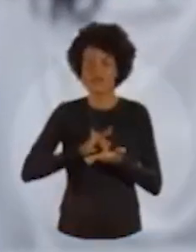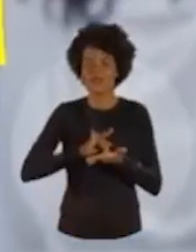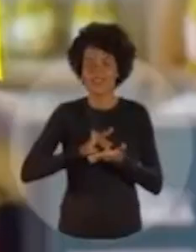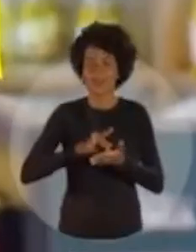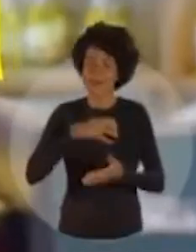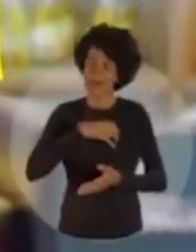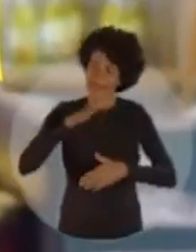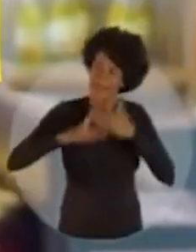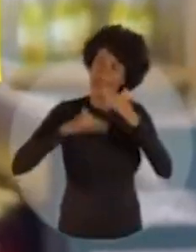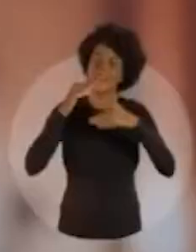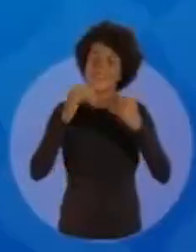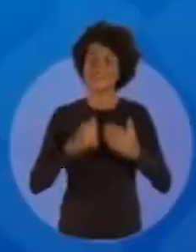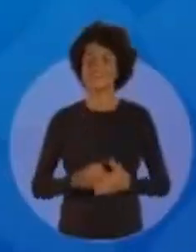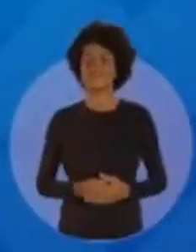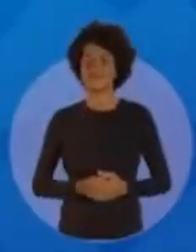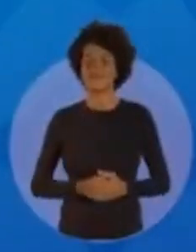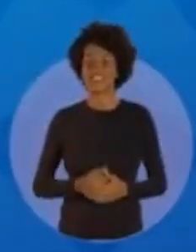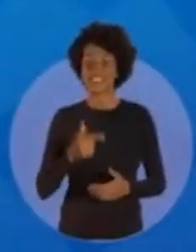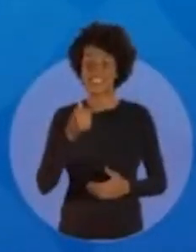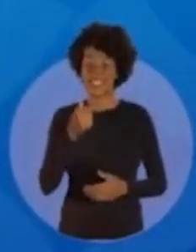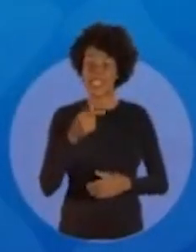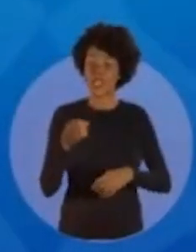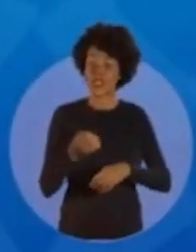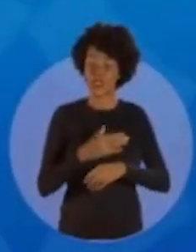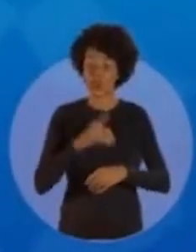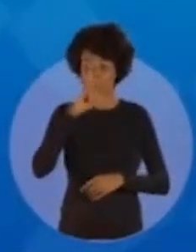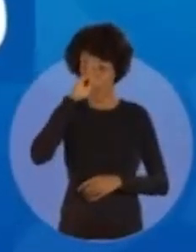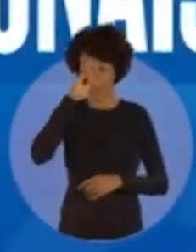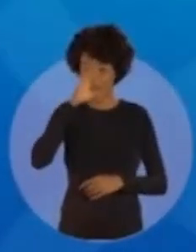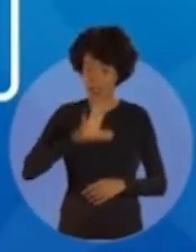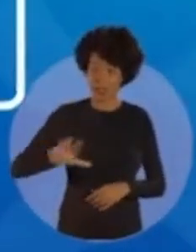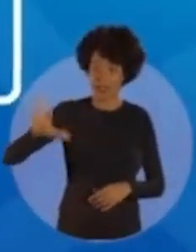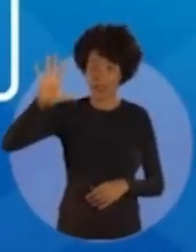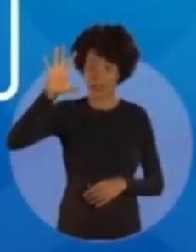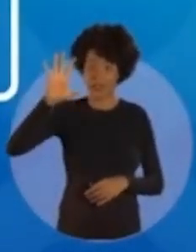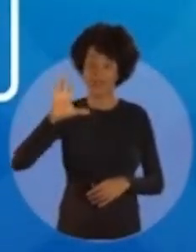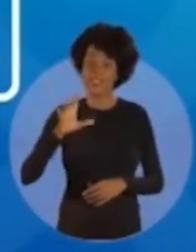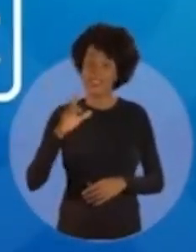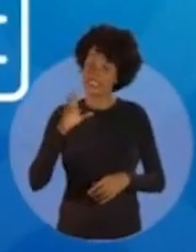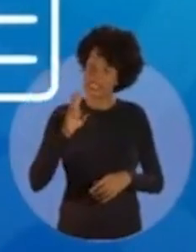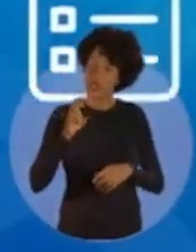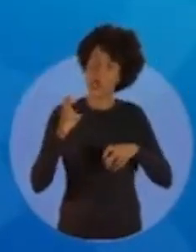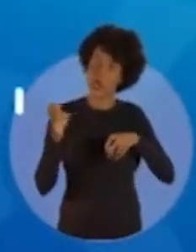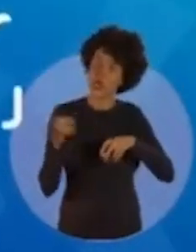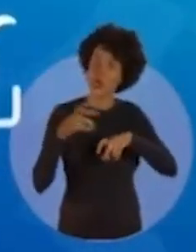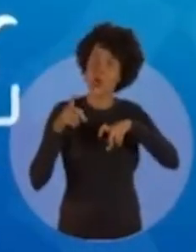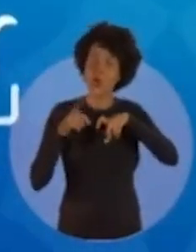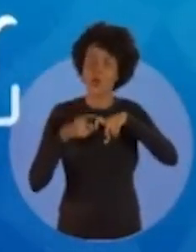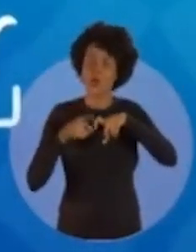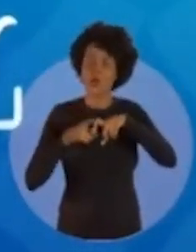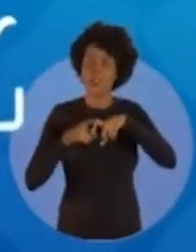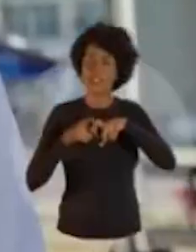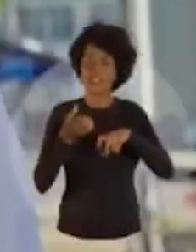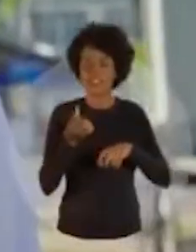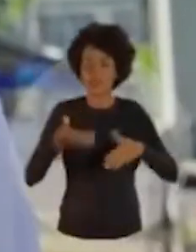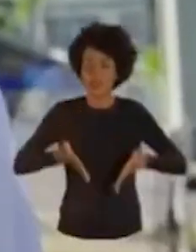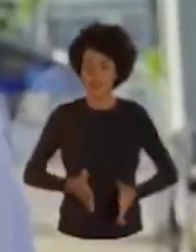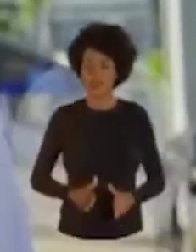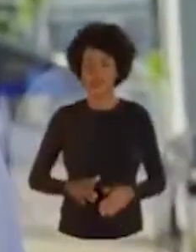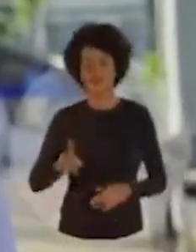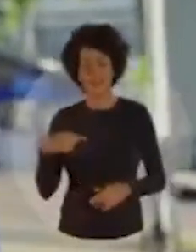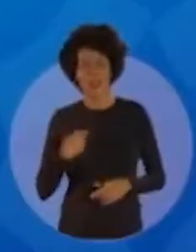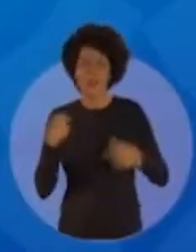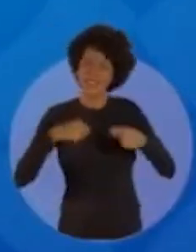para Bahia avançar 7 novos hospitais regionais cinco novas policlínicas seis novas maternidades